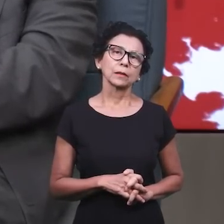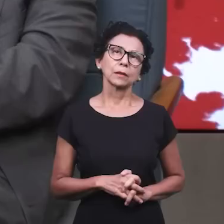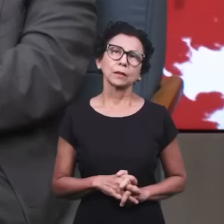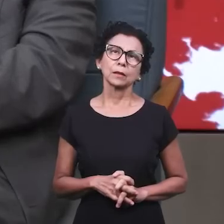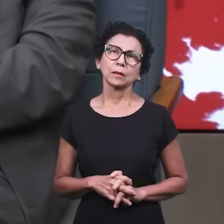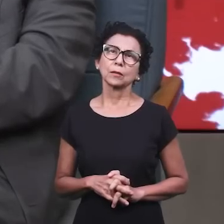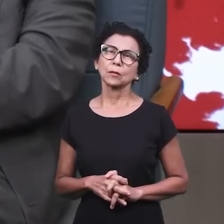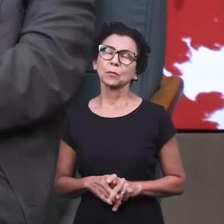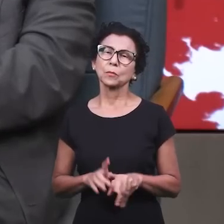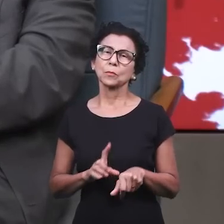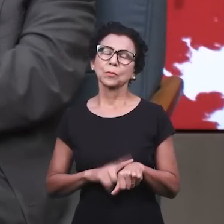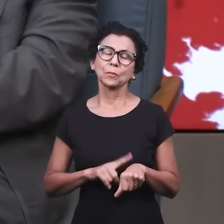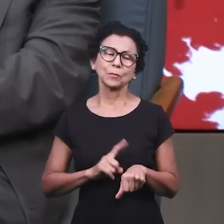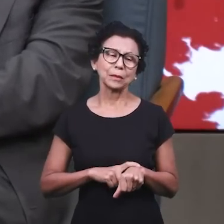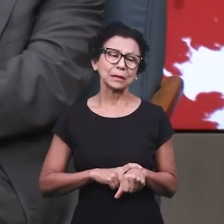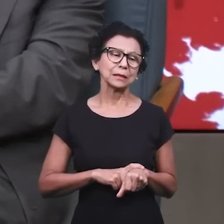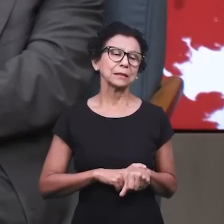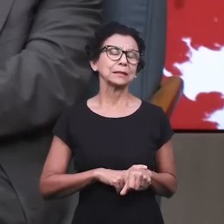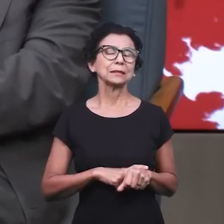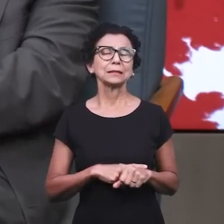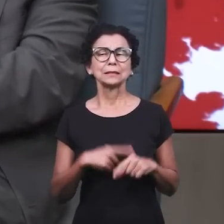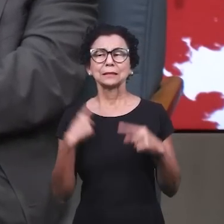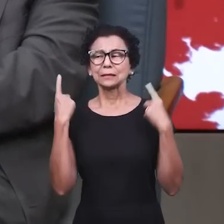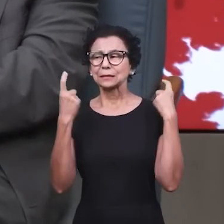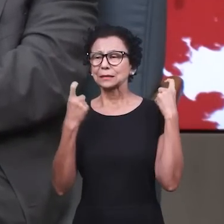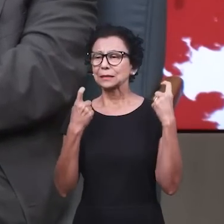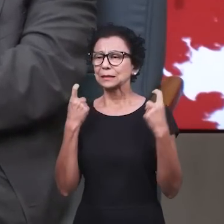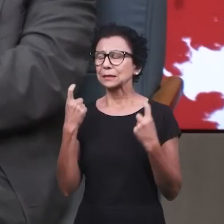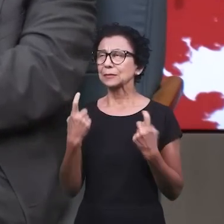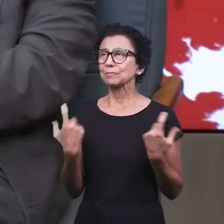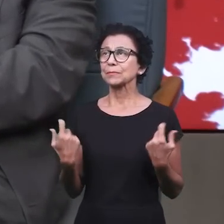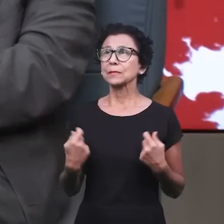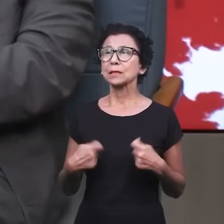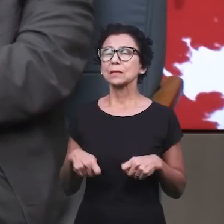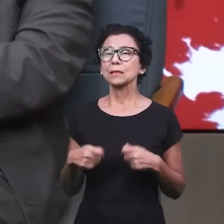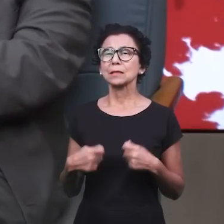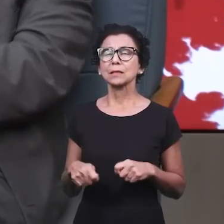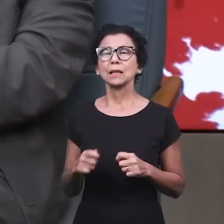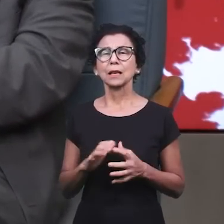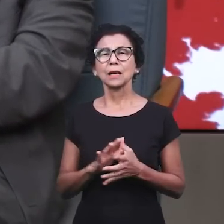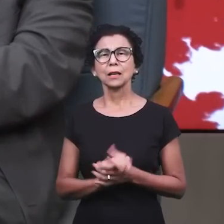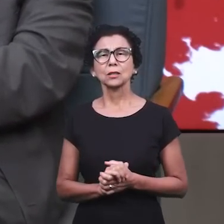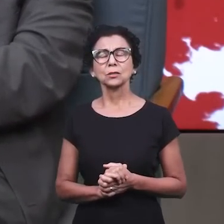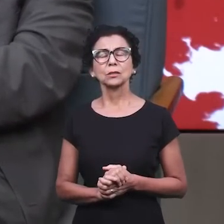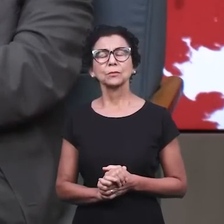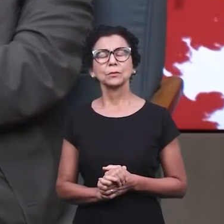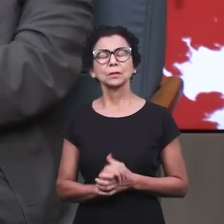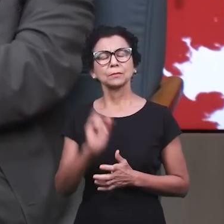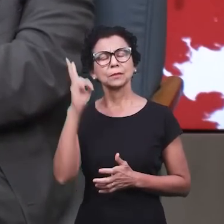de apreensão, um momento de necessidade, e você coloca um louvor.